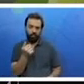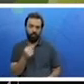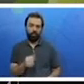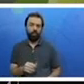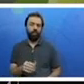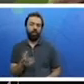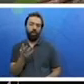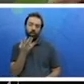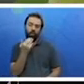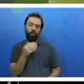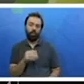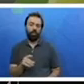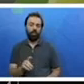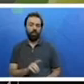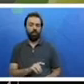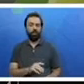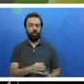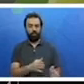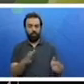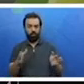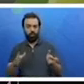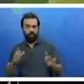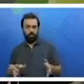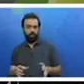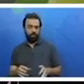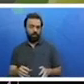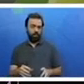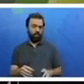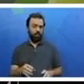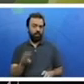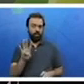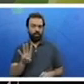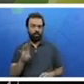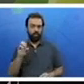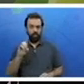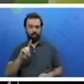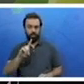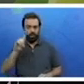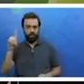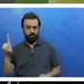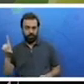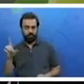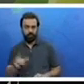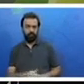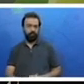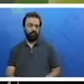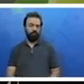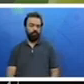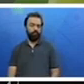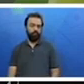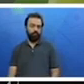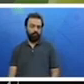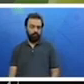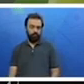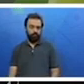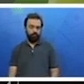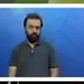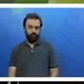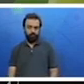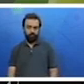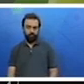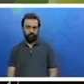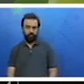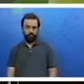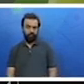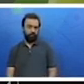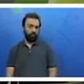coelhos, o pacote de ração duraria apenas 4 dias, ok? E nosso